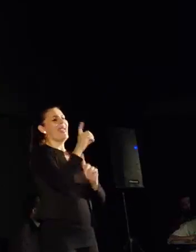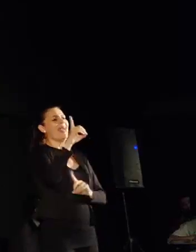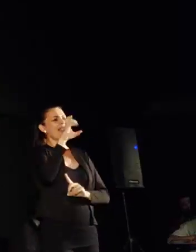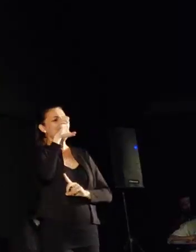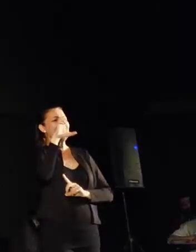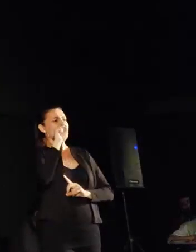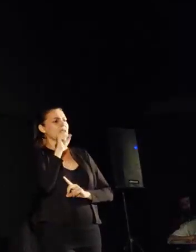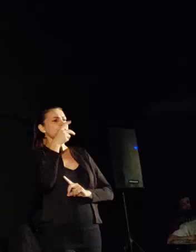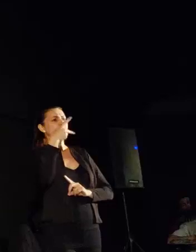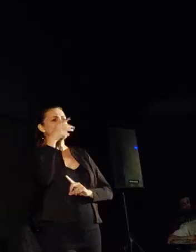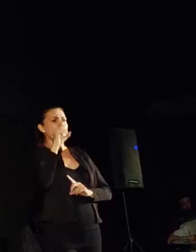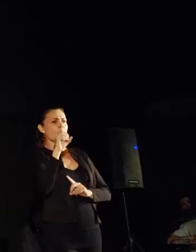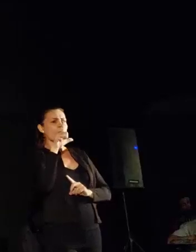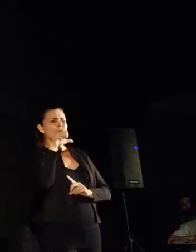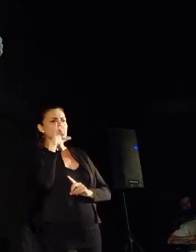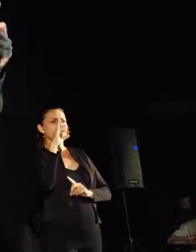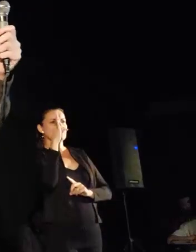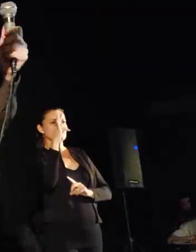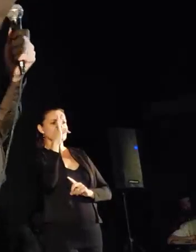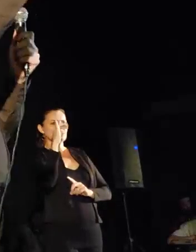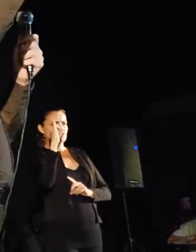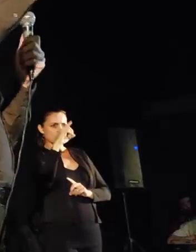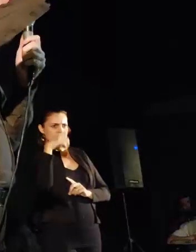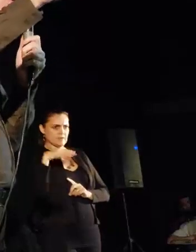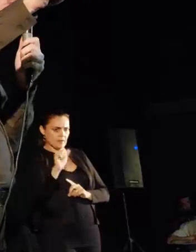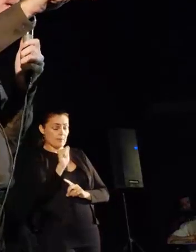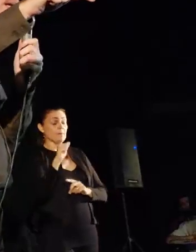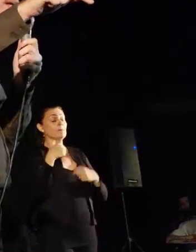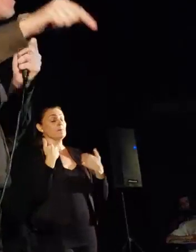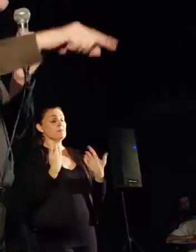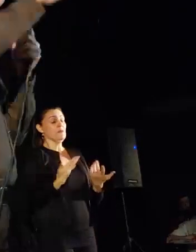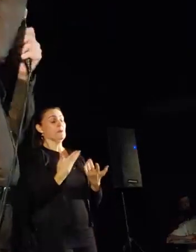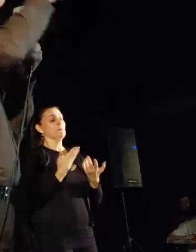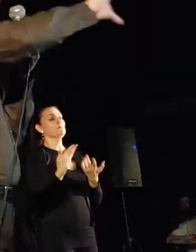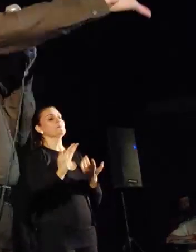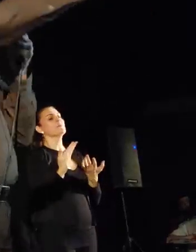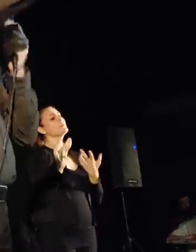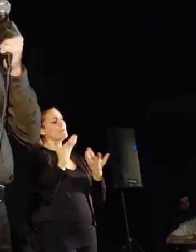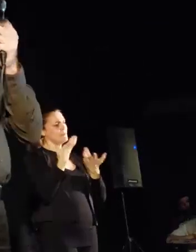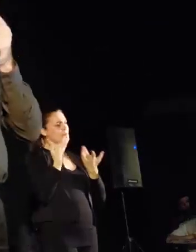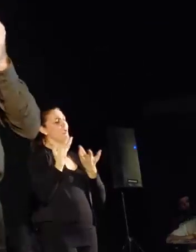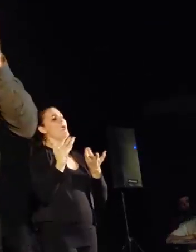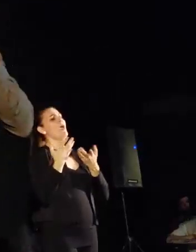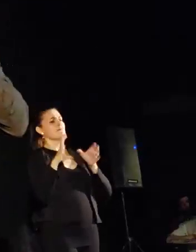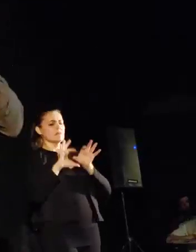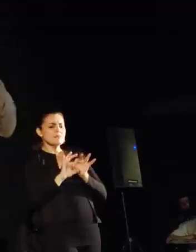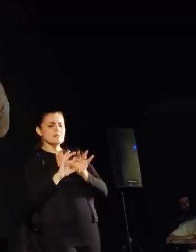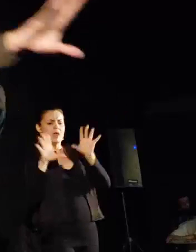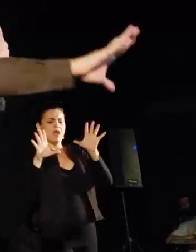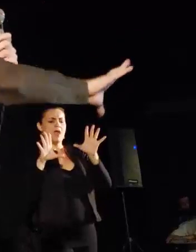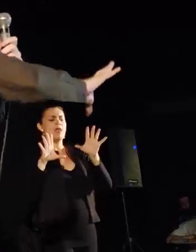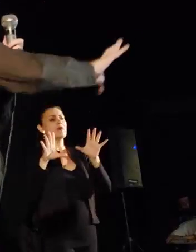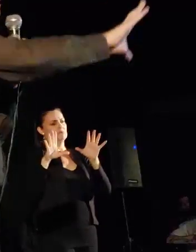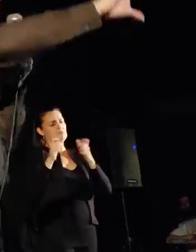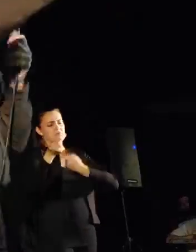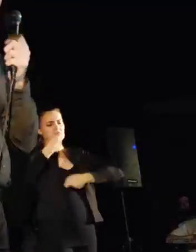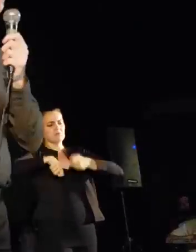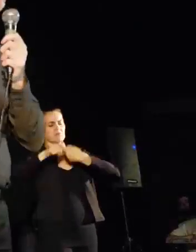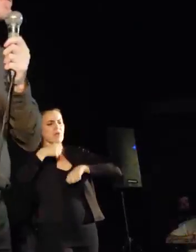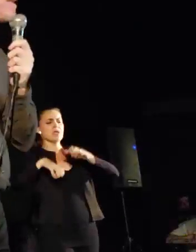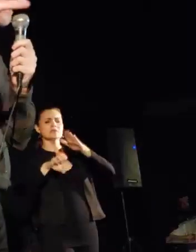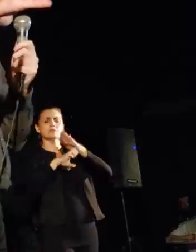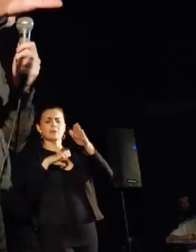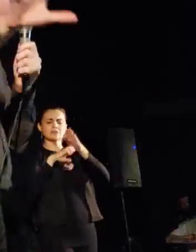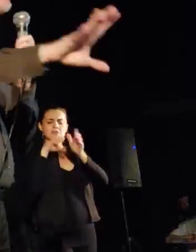todos aqueles que vão lutar contra os processos de espoliação econômica, mas que libera a atividade econômica, ou seja, libera os empresários para fazer o que